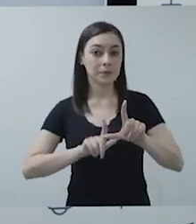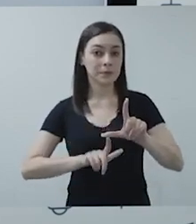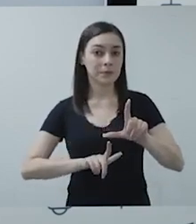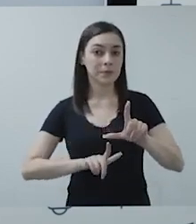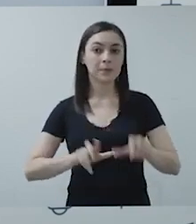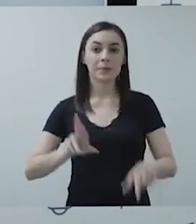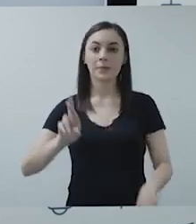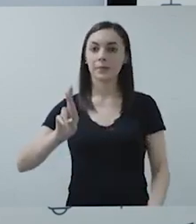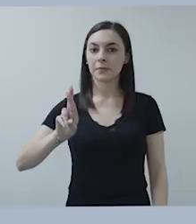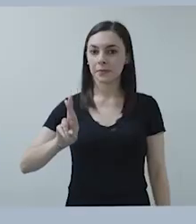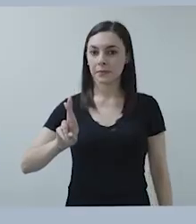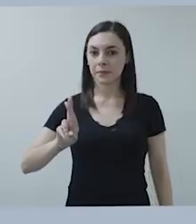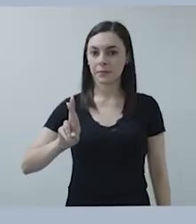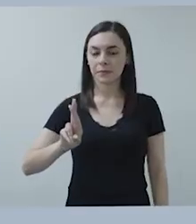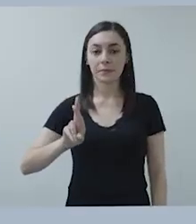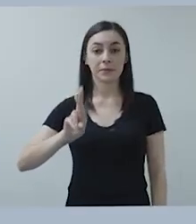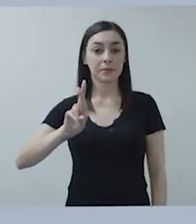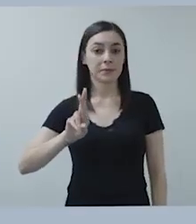R.